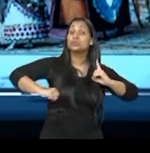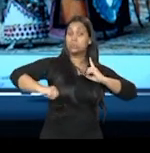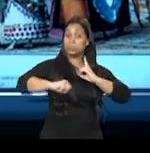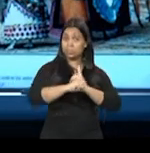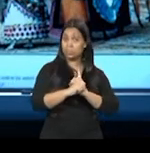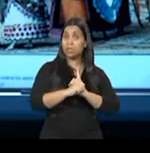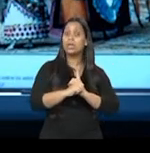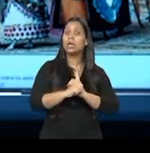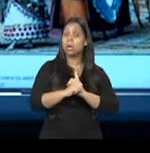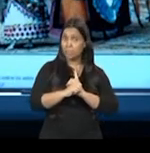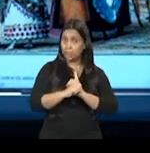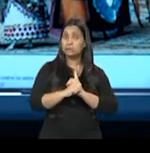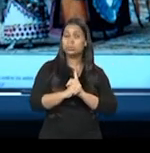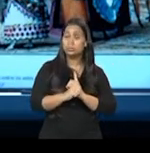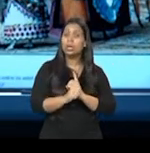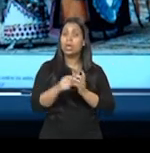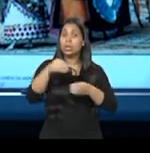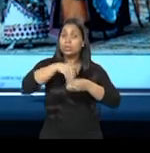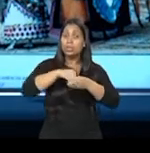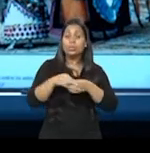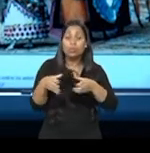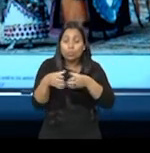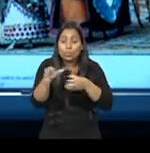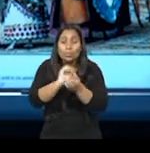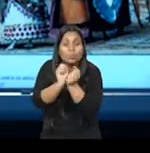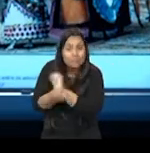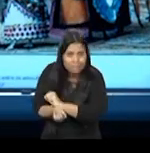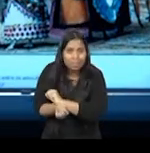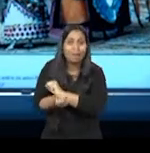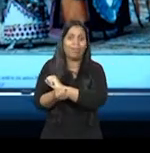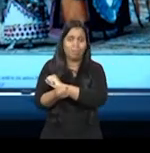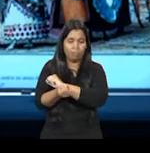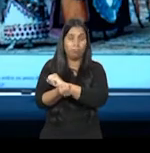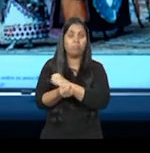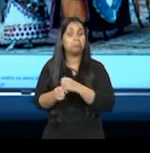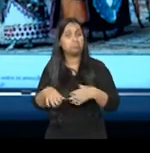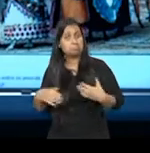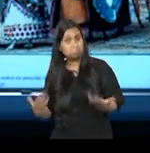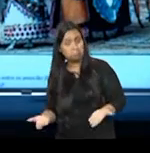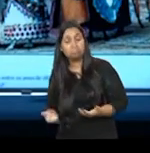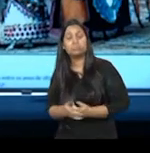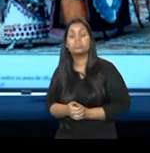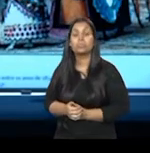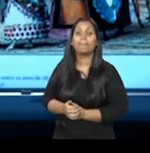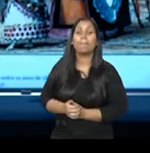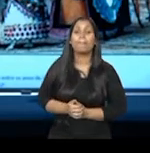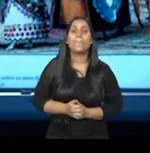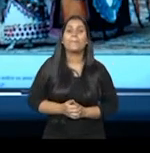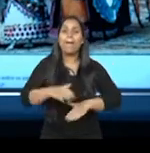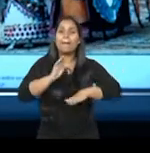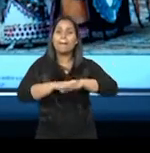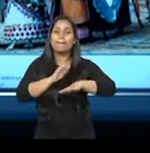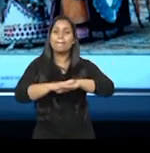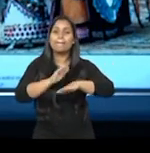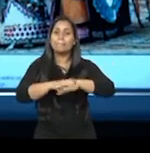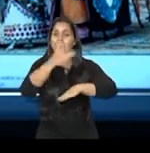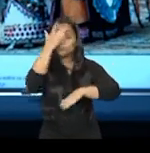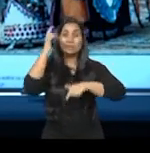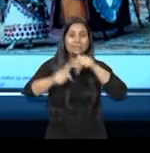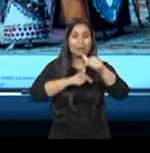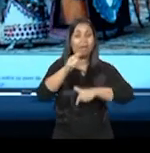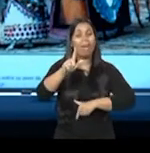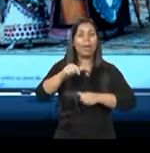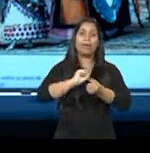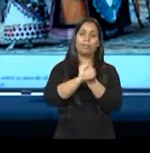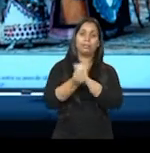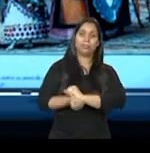sociedade, dentro dos próprios escravos, Então, além de patriarcal, além de agrária, a mão de obra no Brasil era mão de